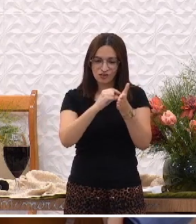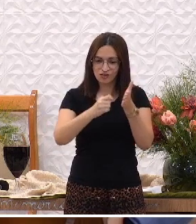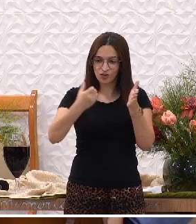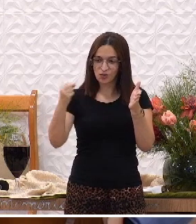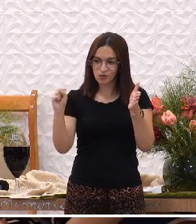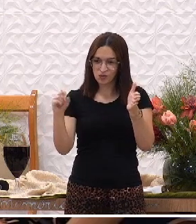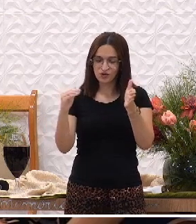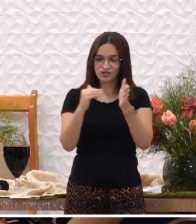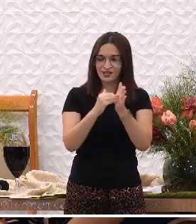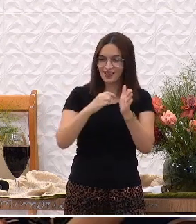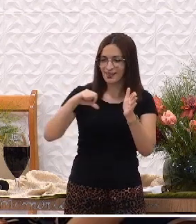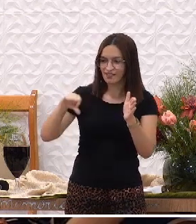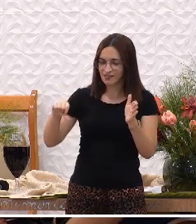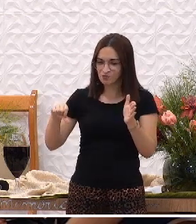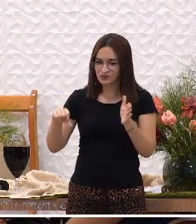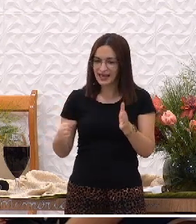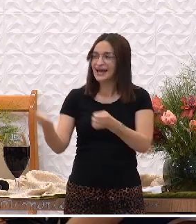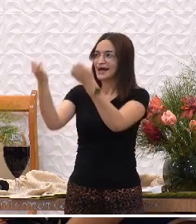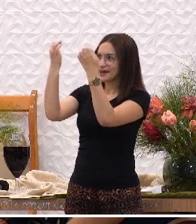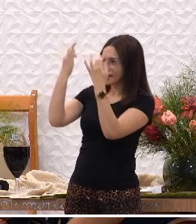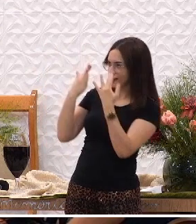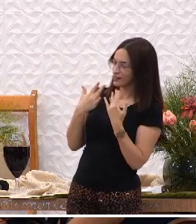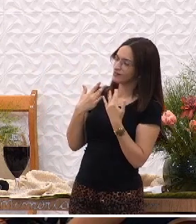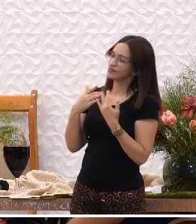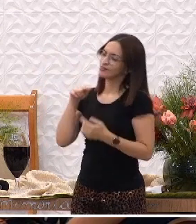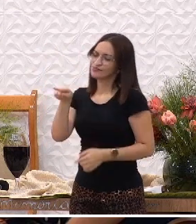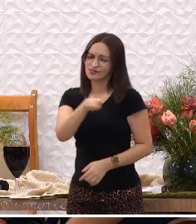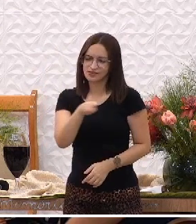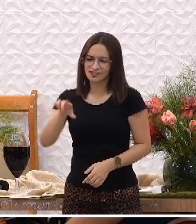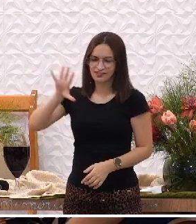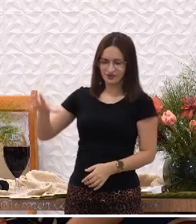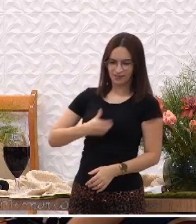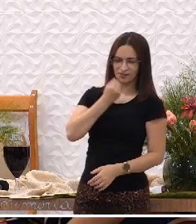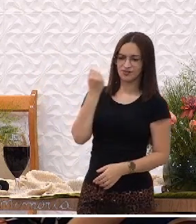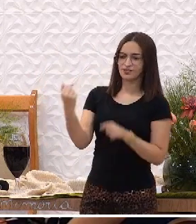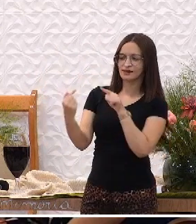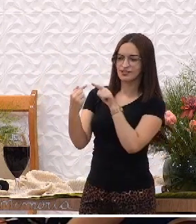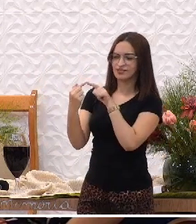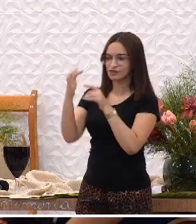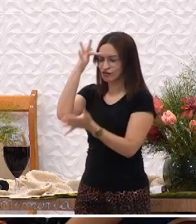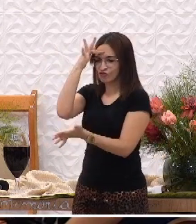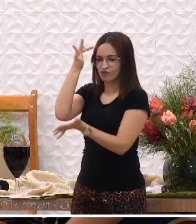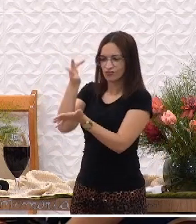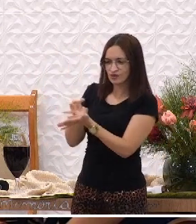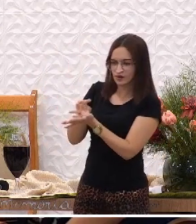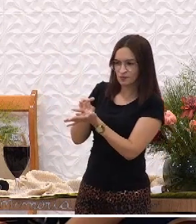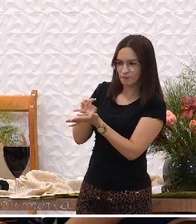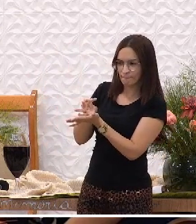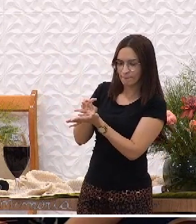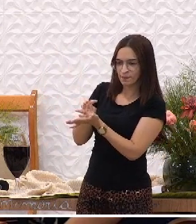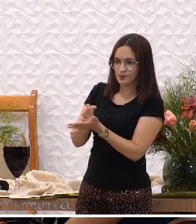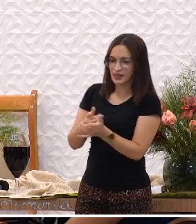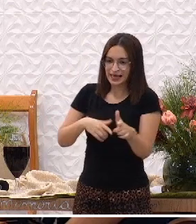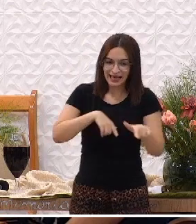graça vocês são salvos mediante a fé. E isto não vem de vós, é dom de Deus, não de obras para que ninguém se glorie. E esse